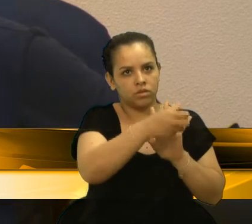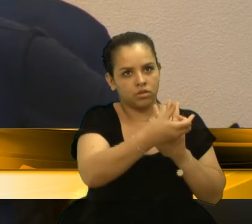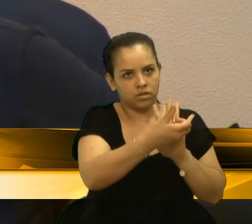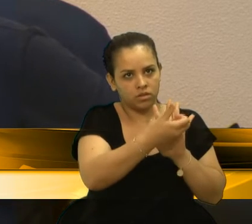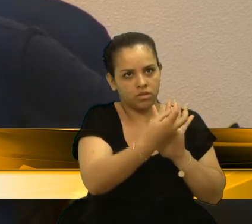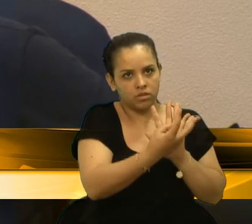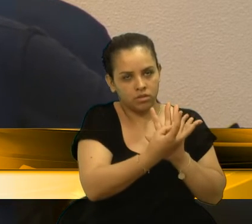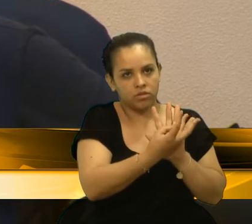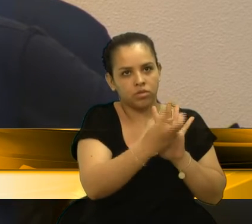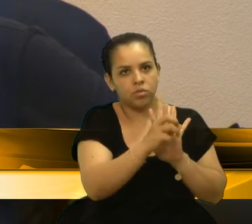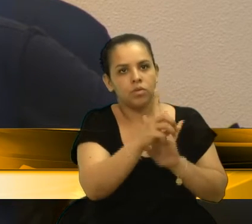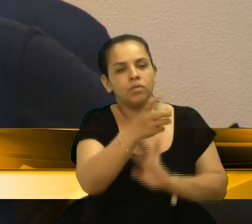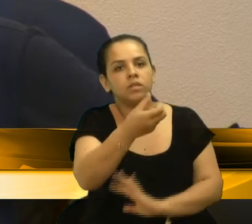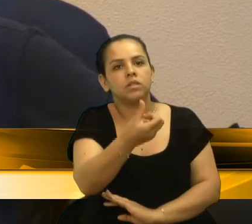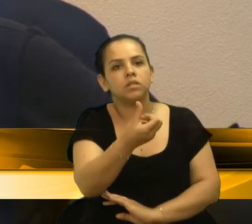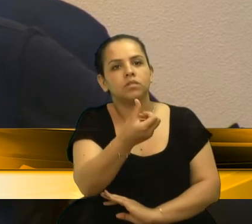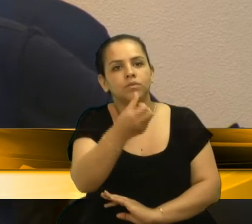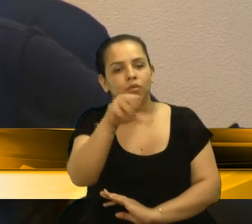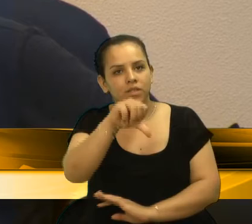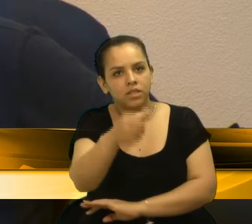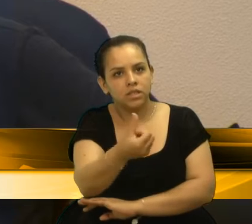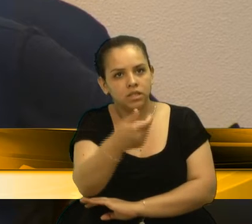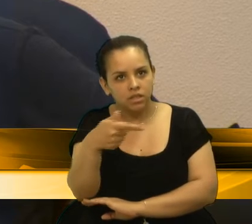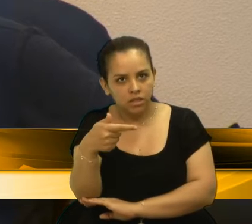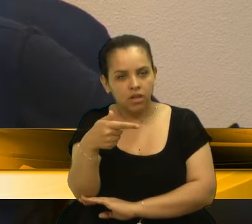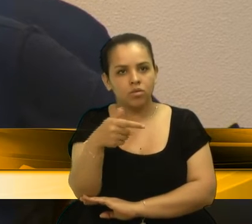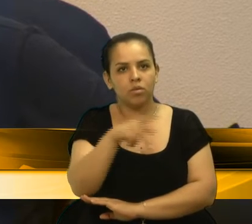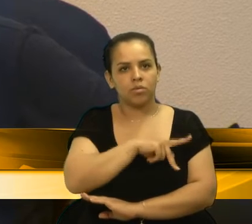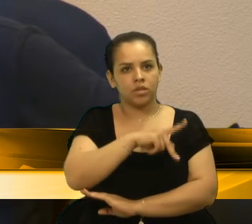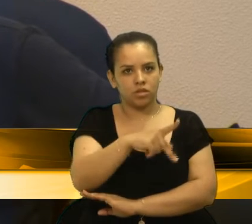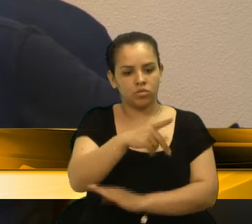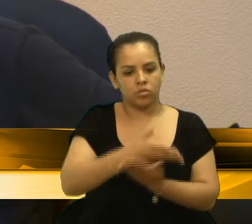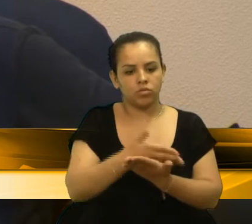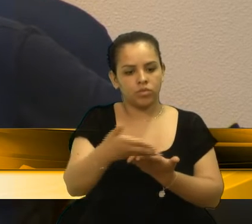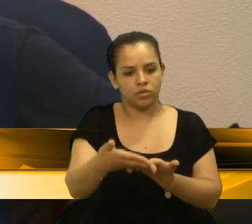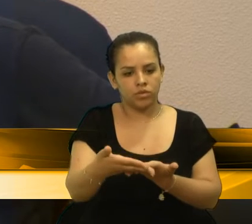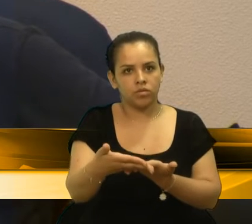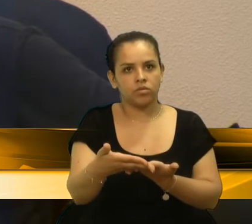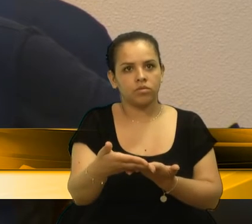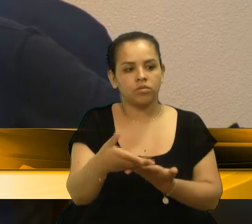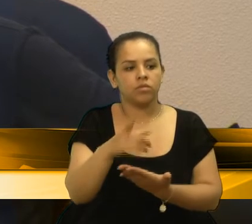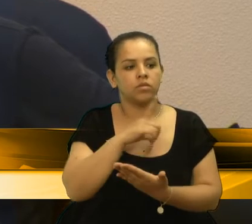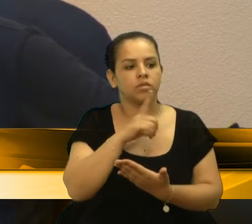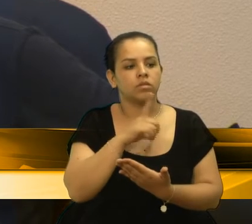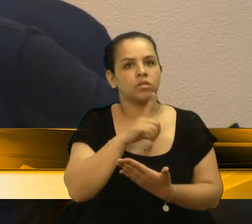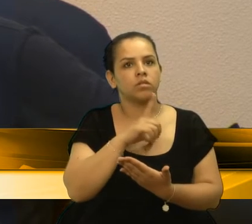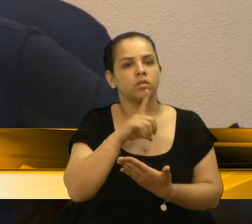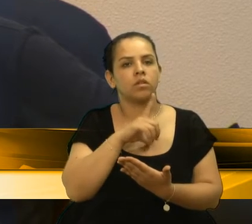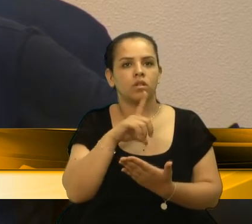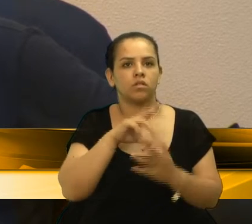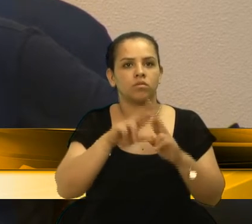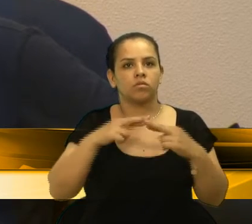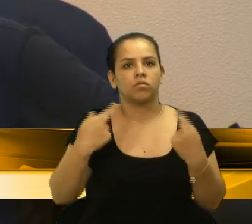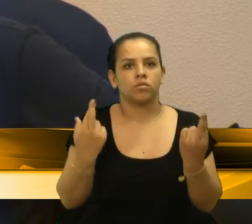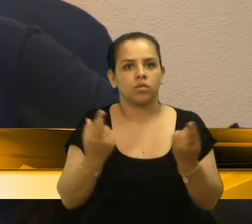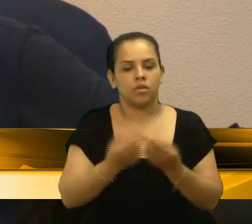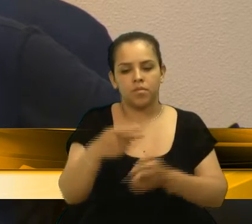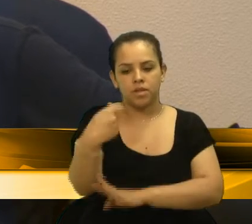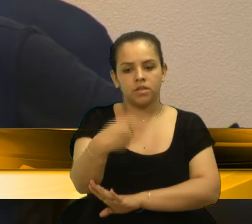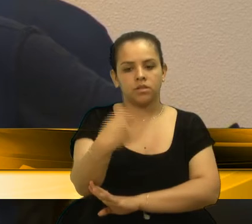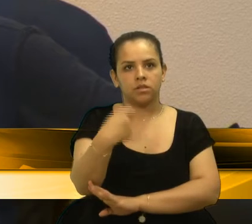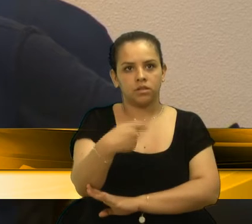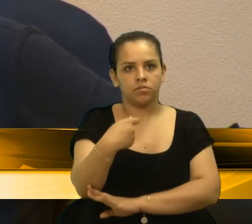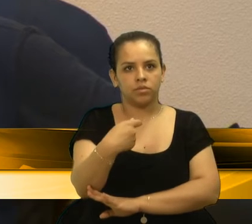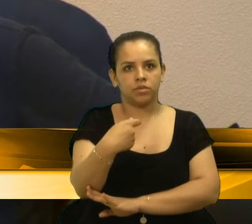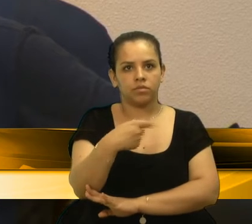201 de 67, abre aspas, o presidente designará desde logo o início da instrução e determinará os atos, diligências e audiências que se fizerem necessários